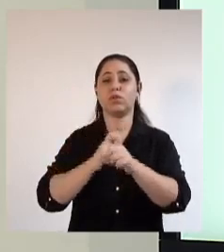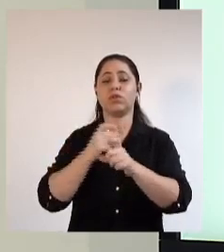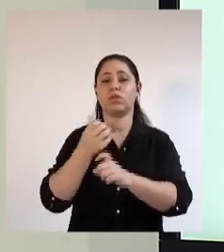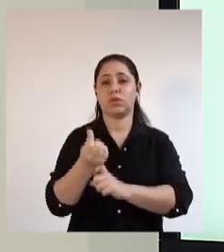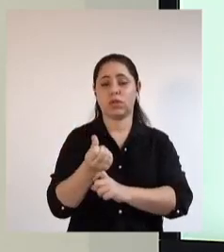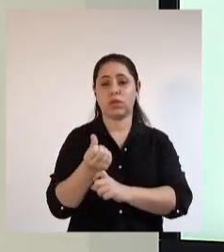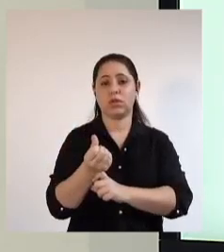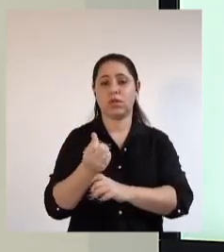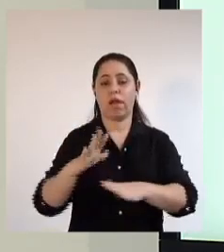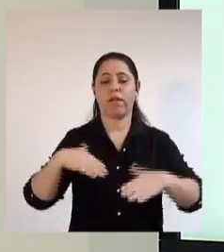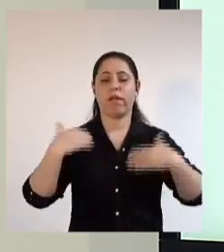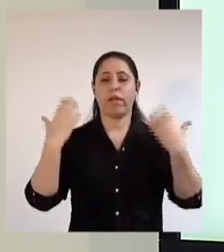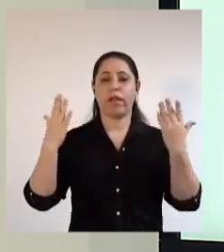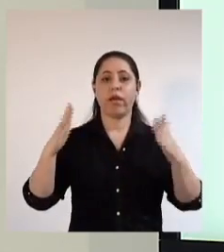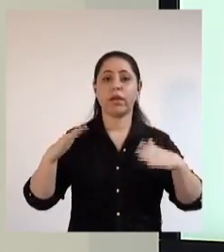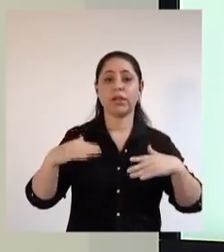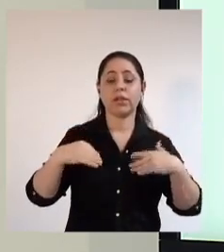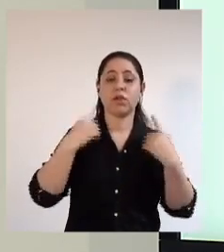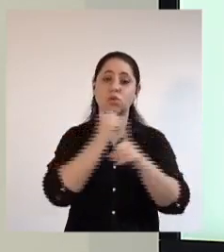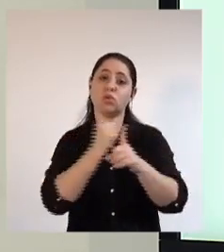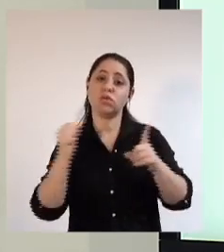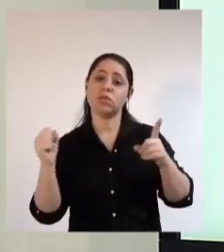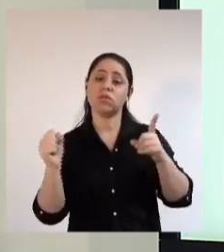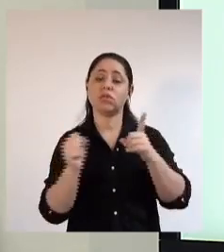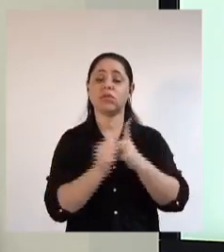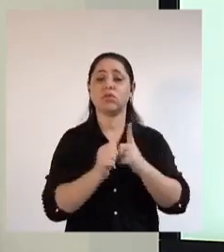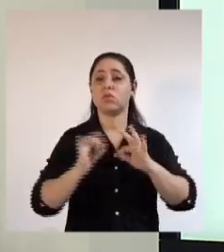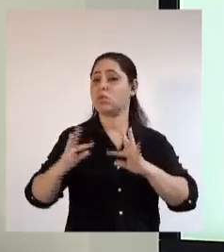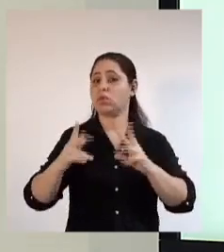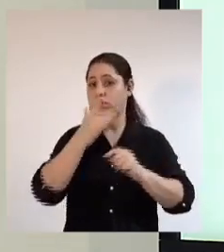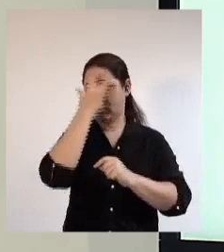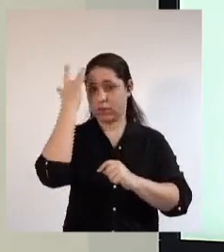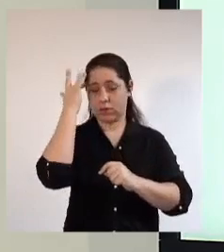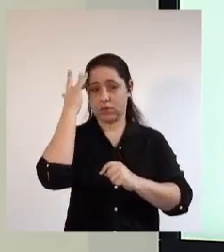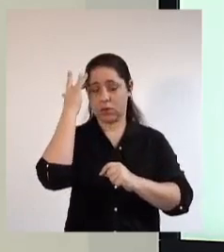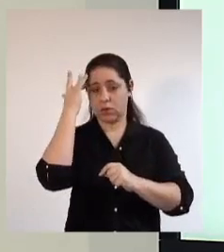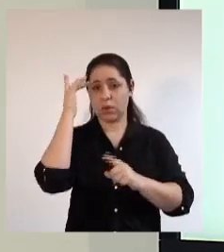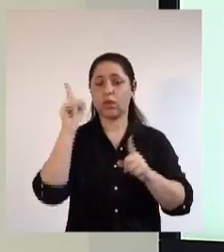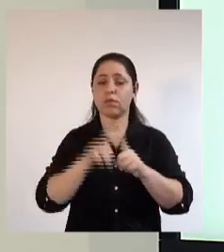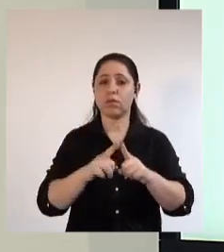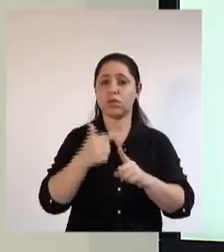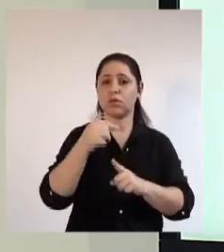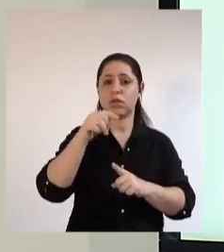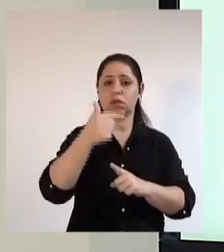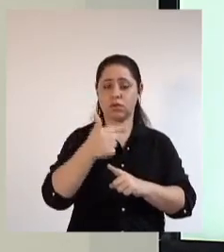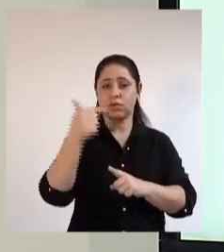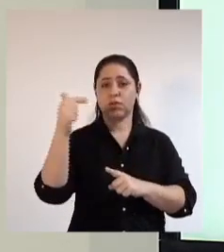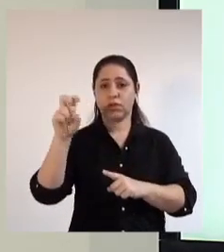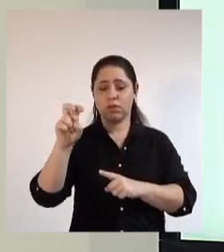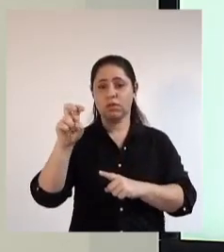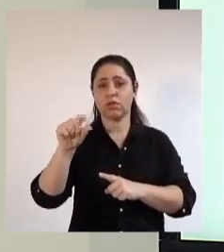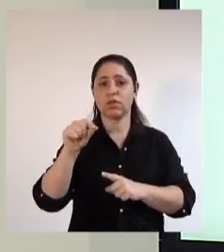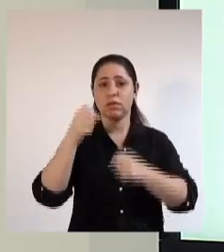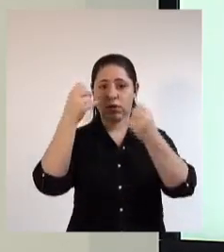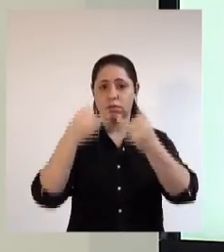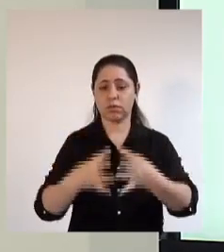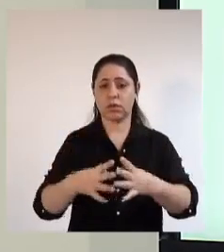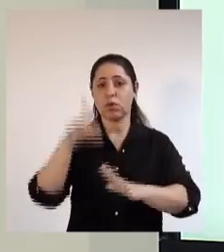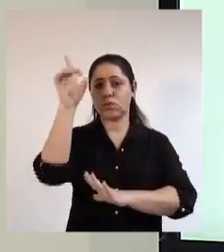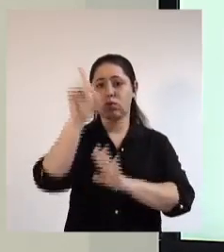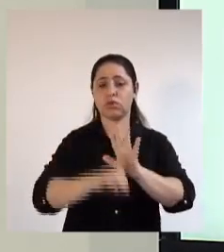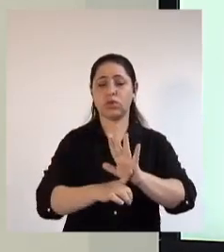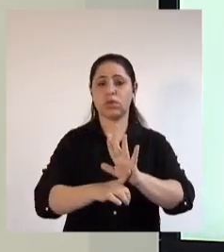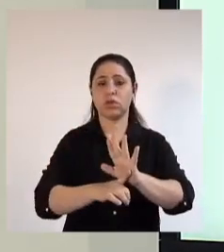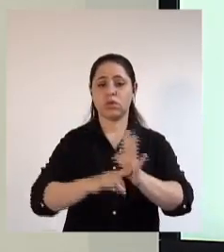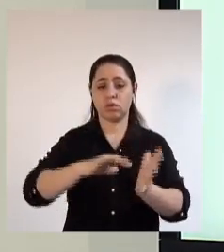que é um direito social de todas as pessoas que o artigo 225 que é o que diz respeito ao direito do meio